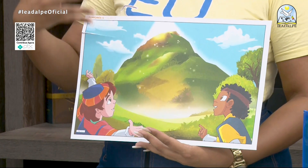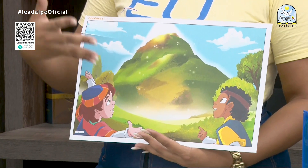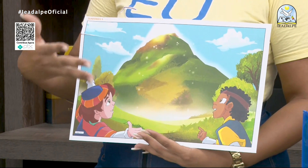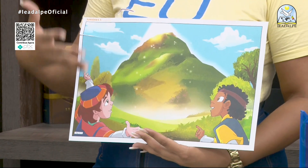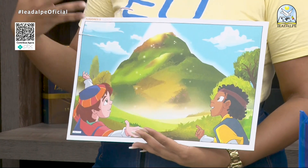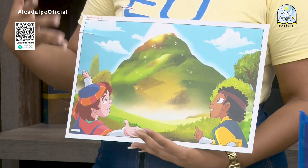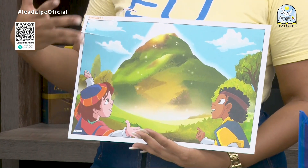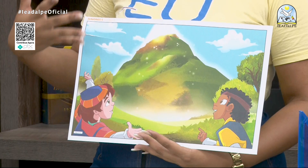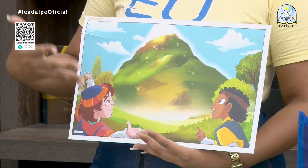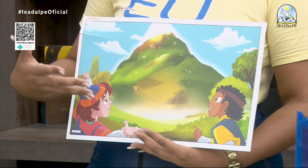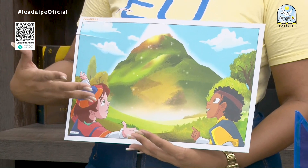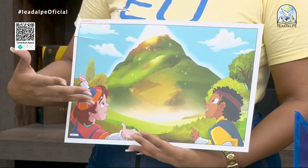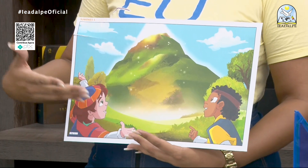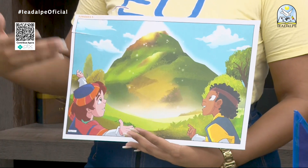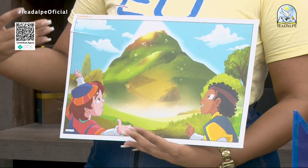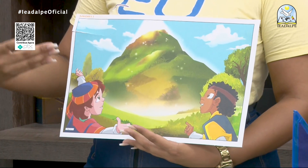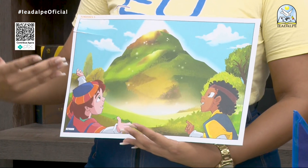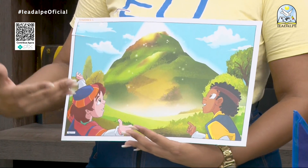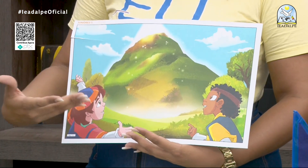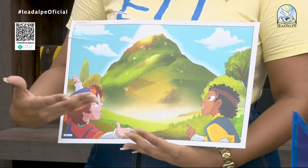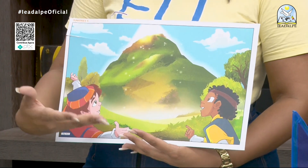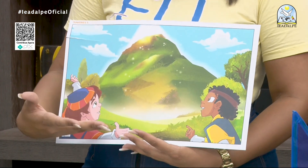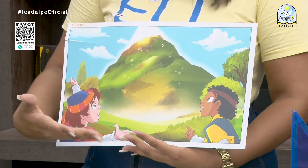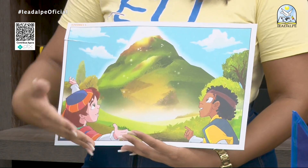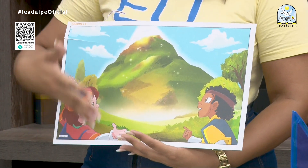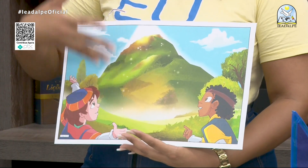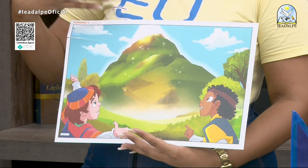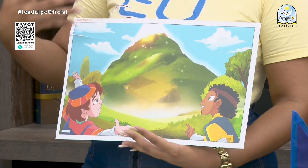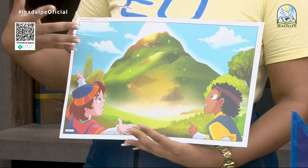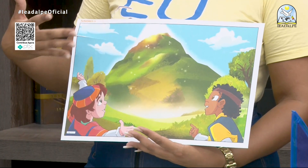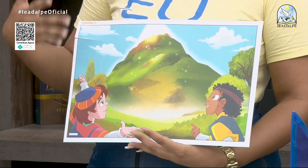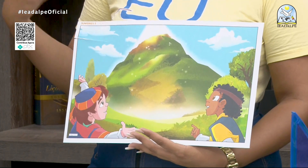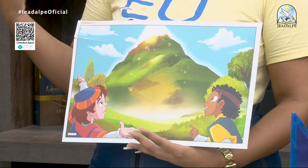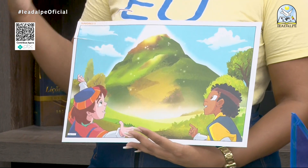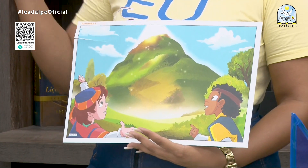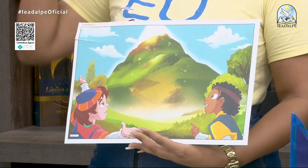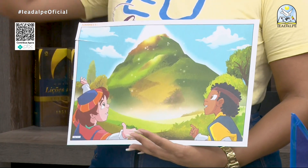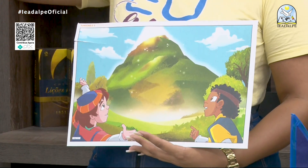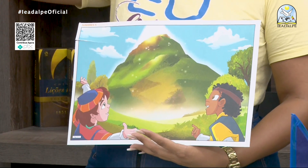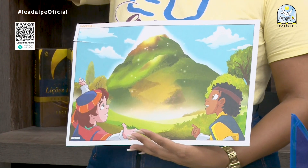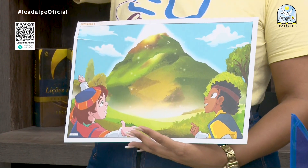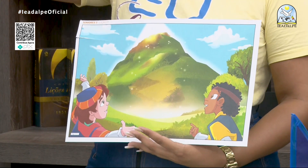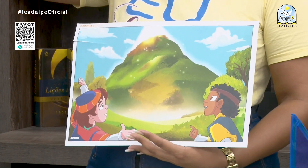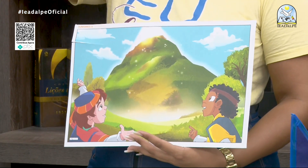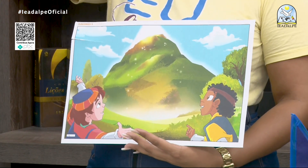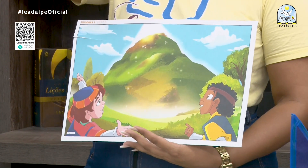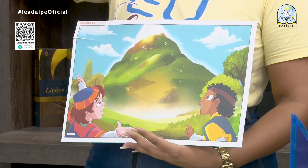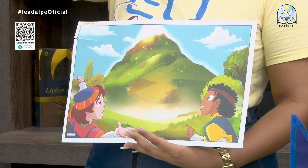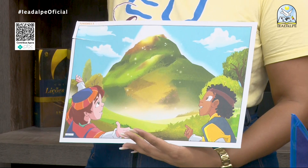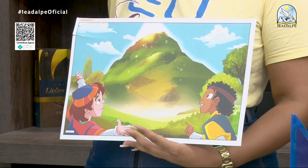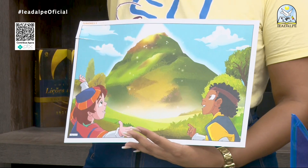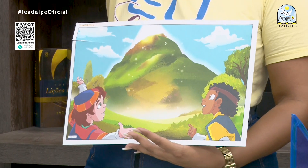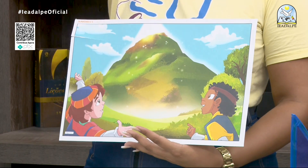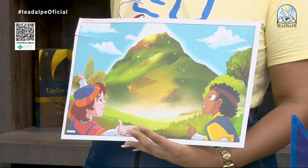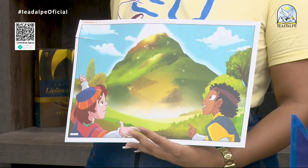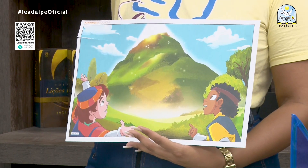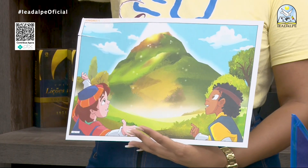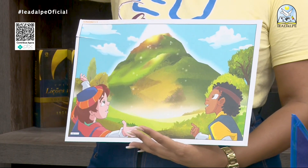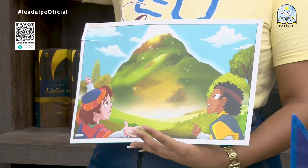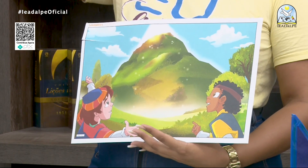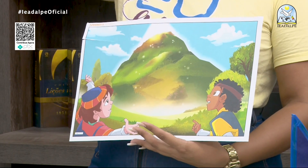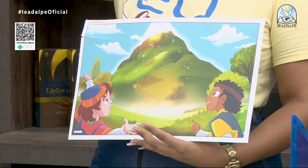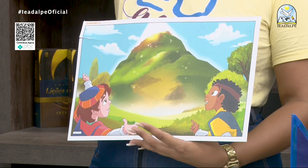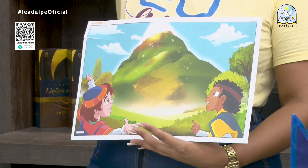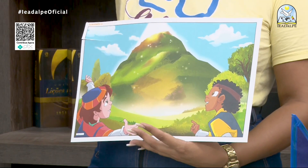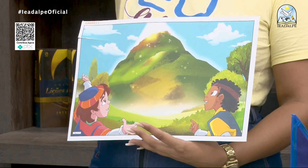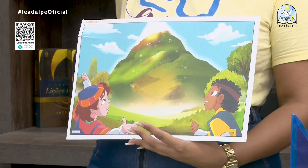verso do Salmo 121, que é duas crianças olhando para o monte e dizendo: é de lá, do monte, do alto do monte. O